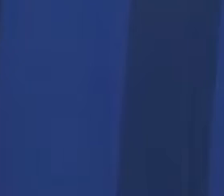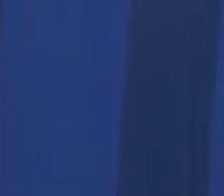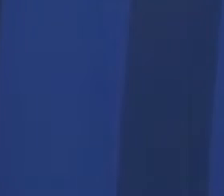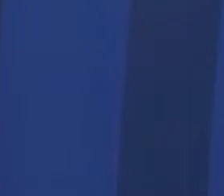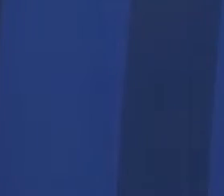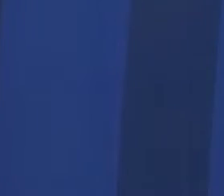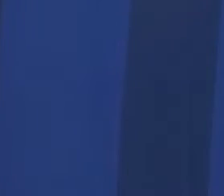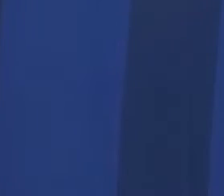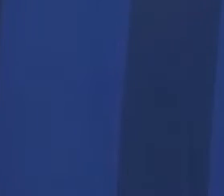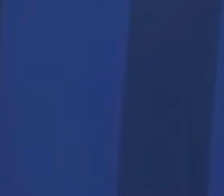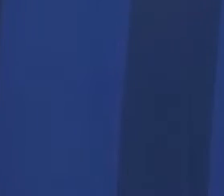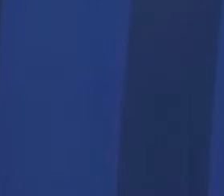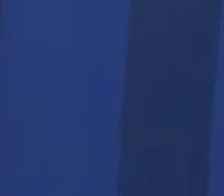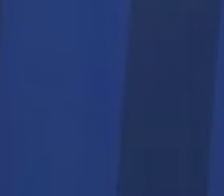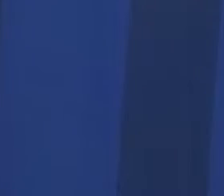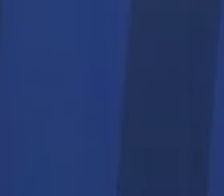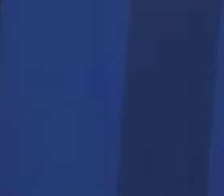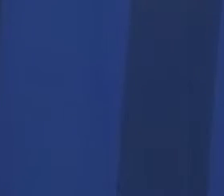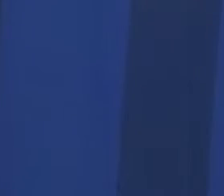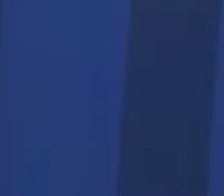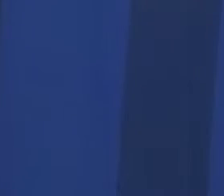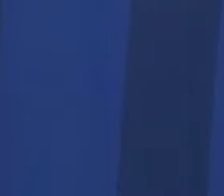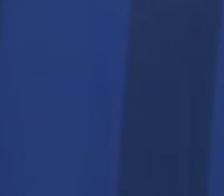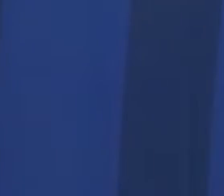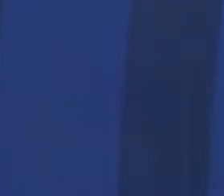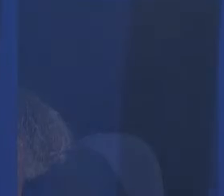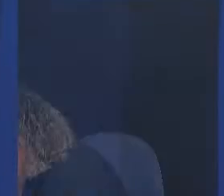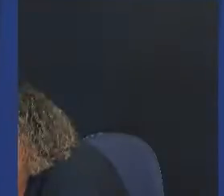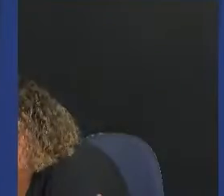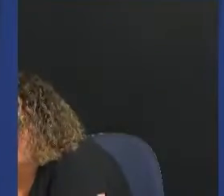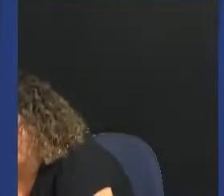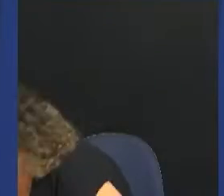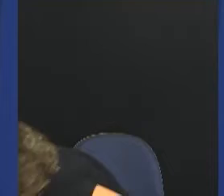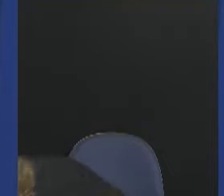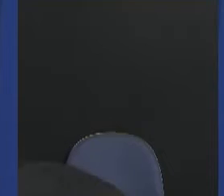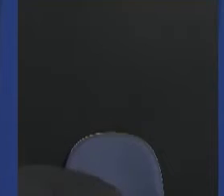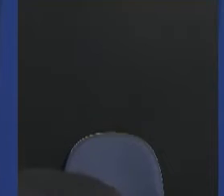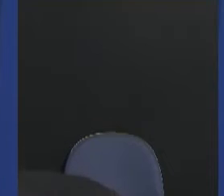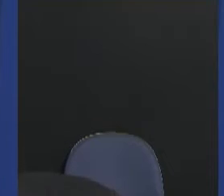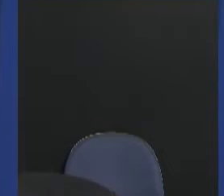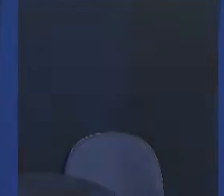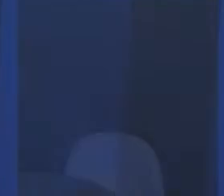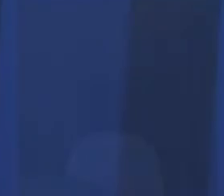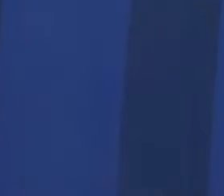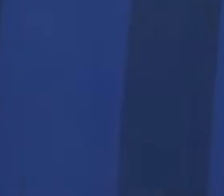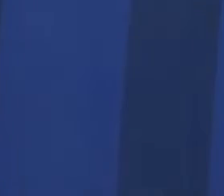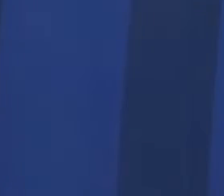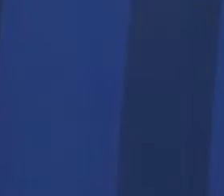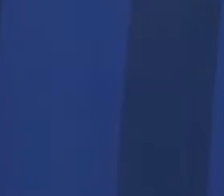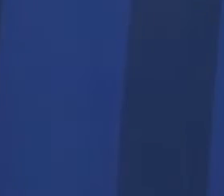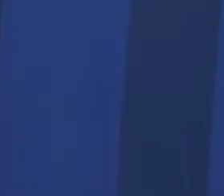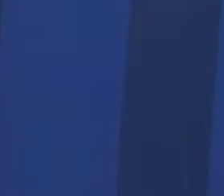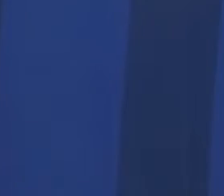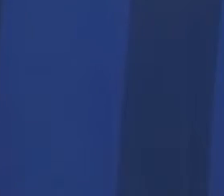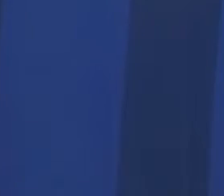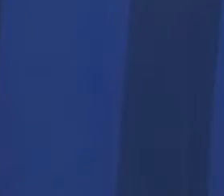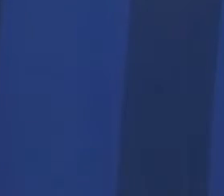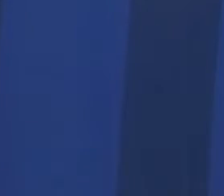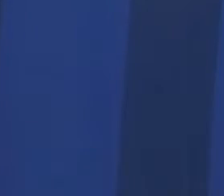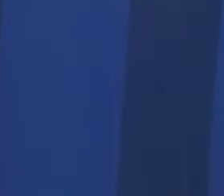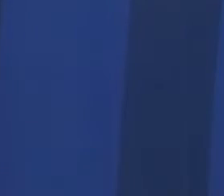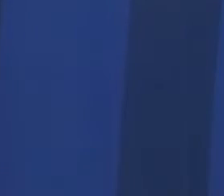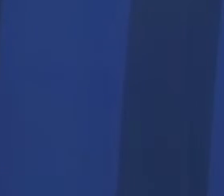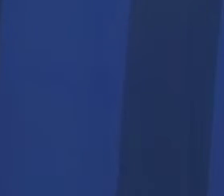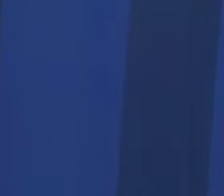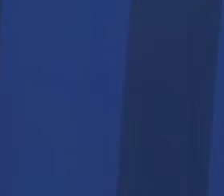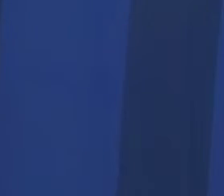Olá, muito boa tarde para você que está aí acompanhando a programação da TV Câmara Campinas. Muito obrigada pela sua companhia e